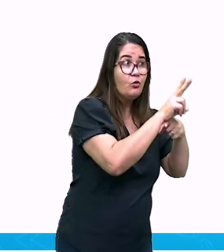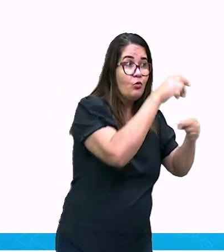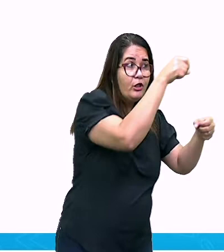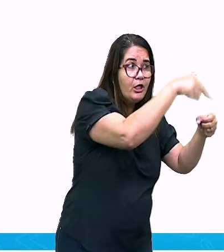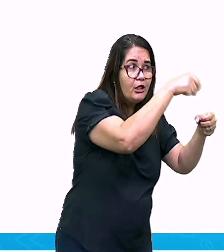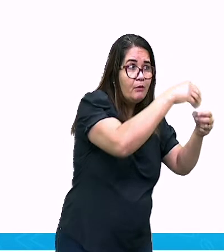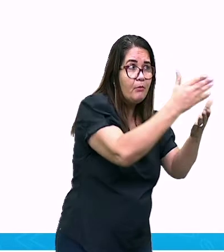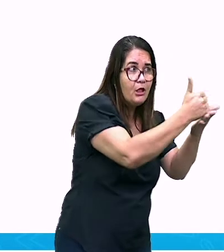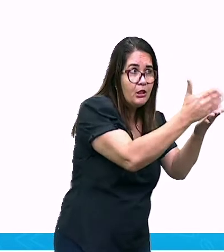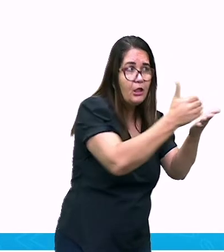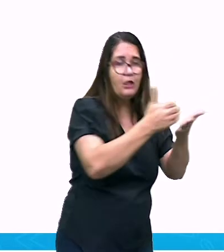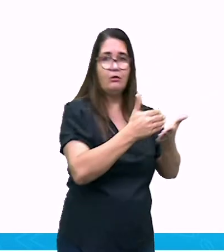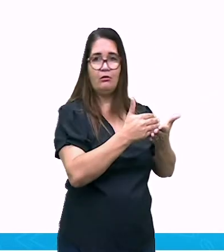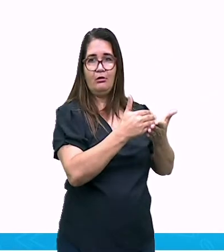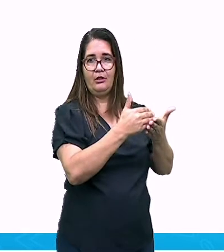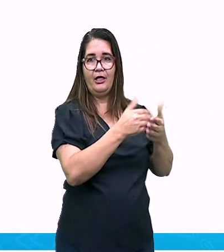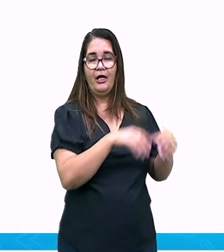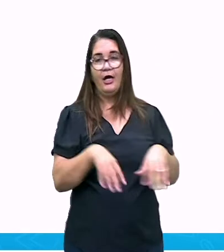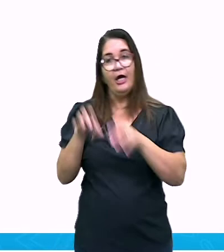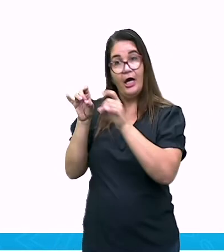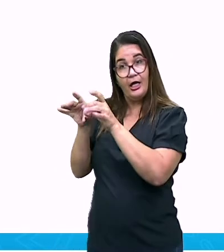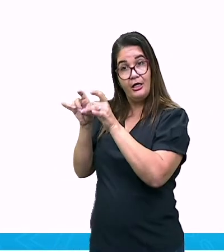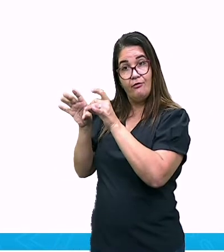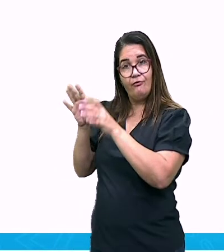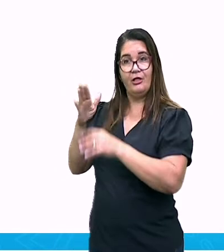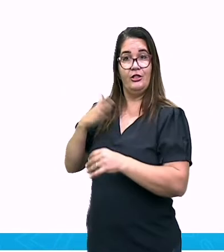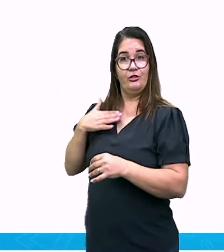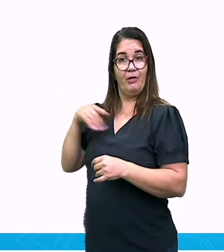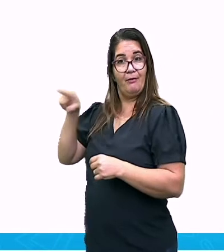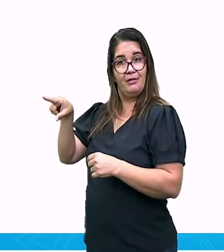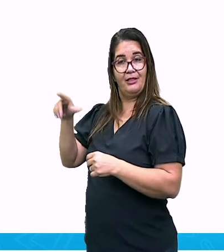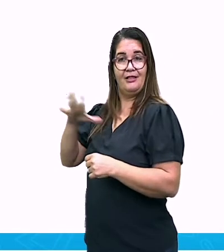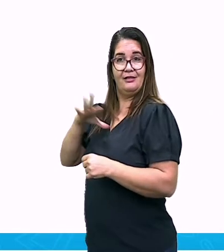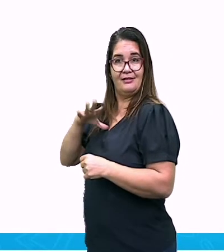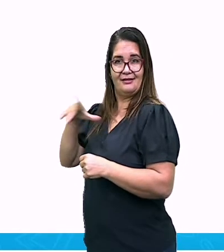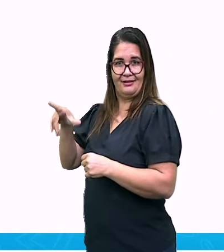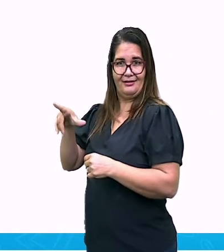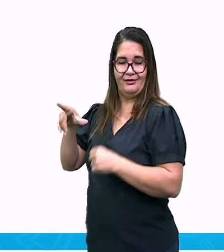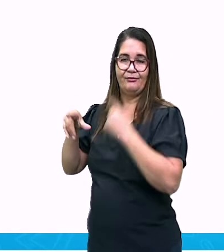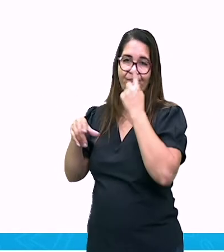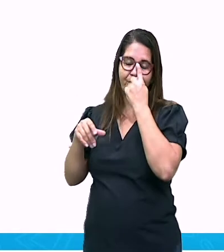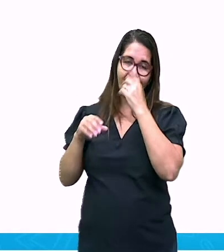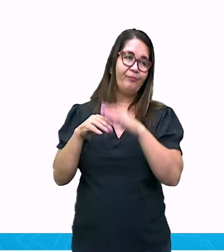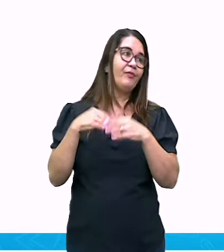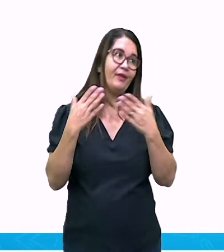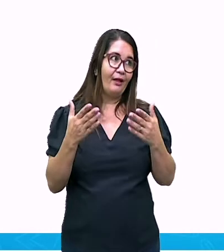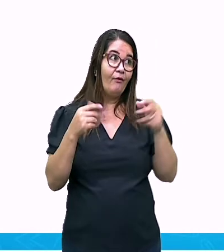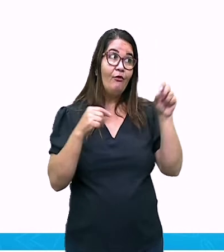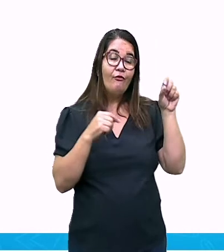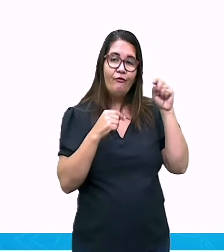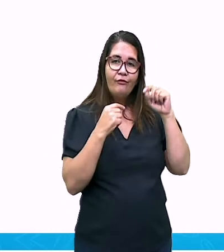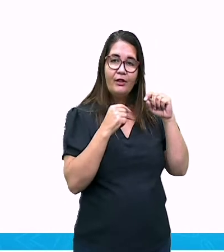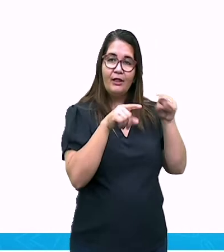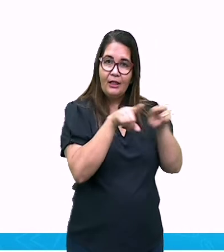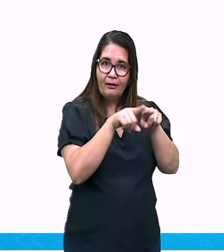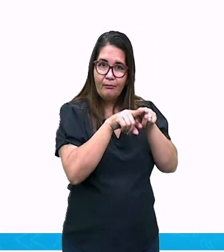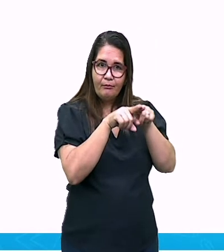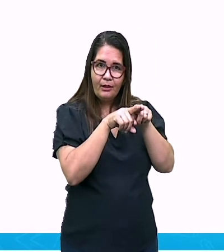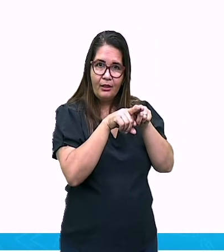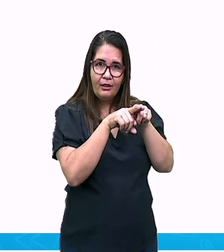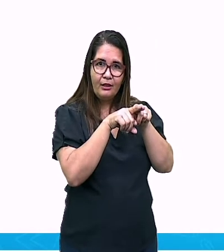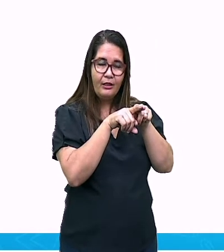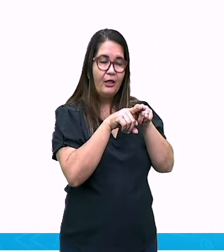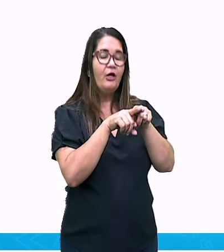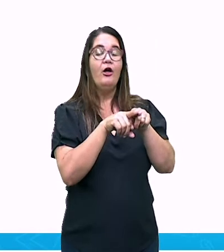Outra coisa que nós estamos vendo aqui, olha, aqui nós temos um armazém. Aqui ele está falando mais sobre um azeite, né? Representando para nós